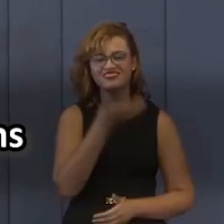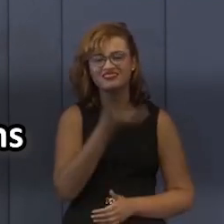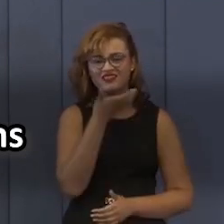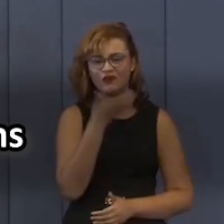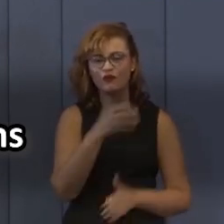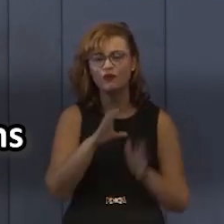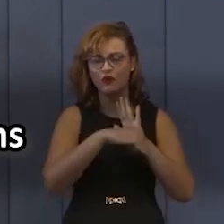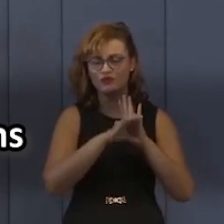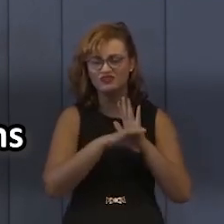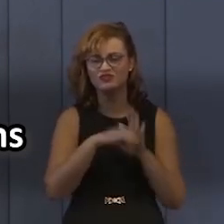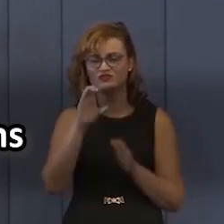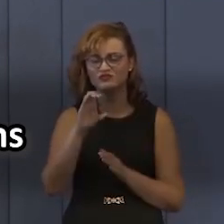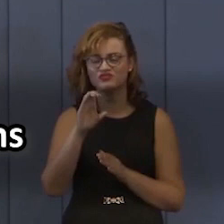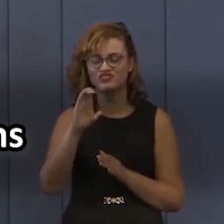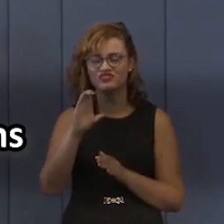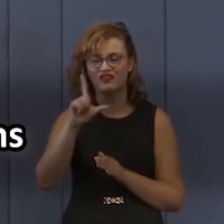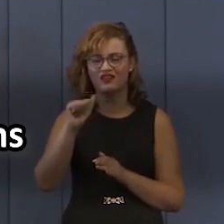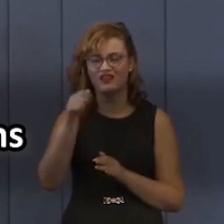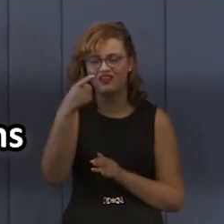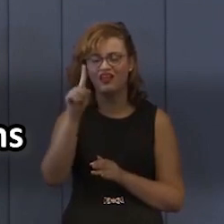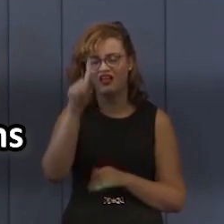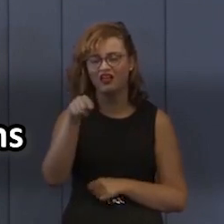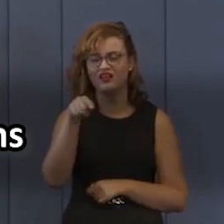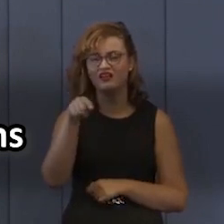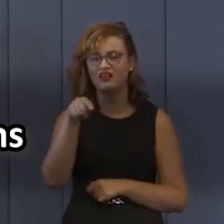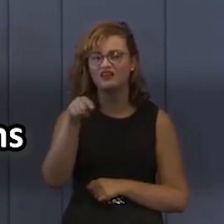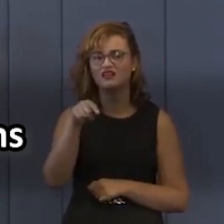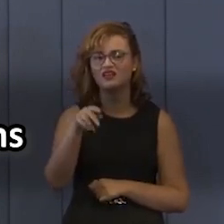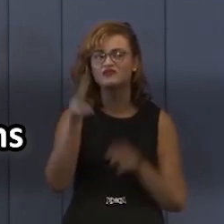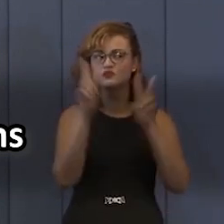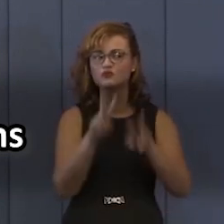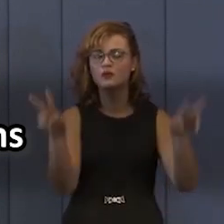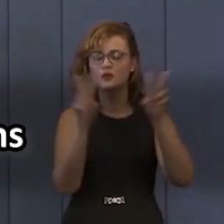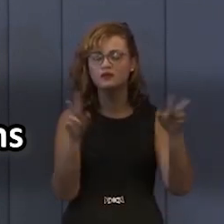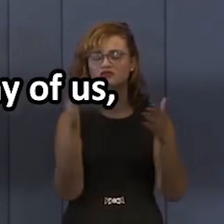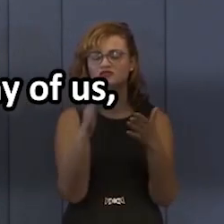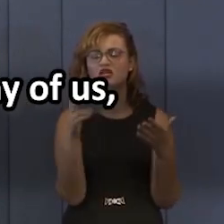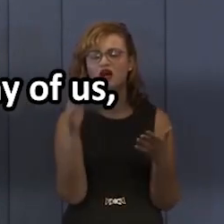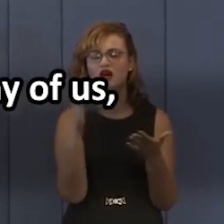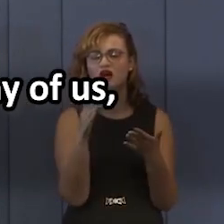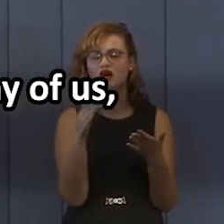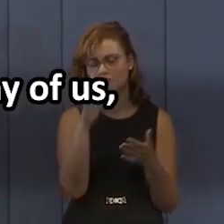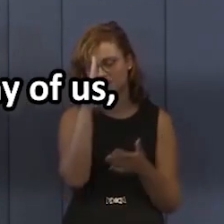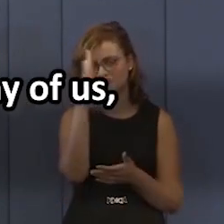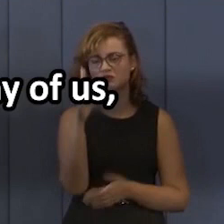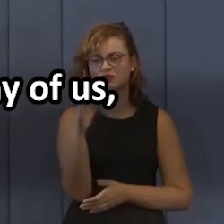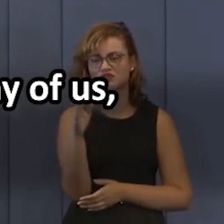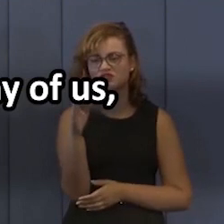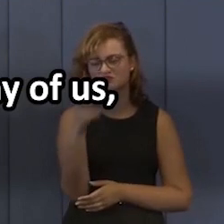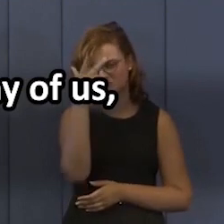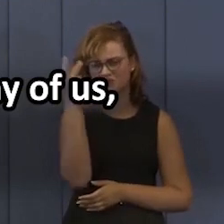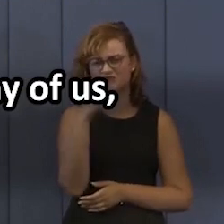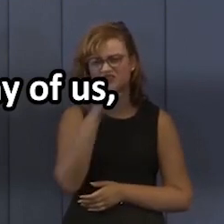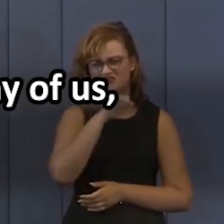próximo das comemorações natalinas, o conceito de clã é exatamente aquilo que